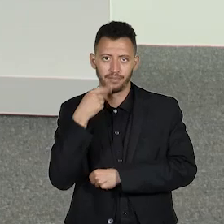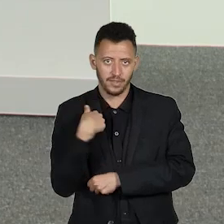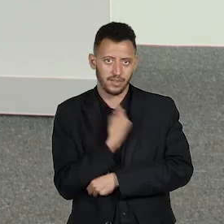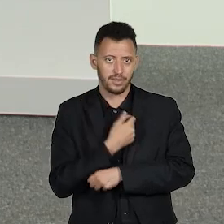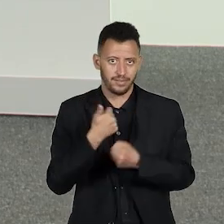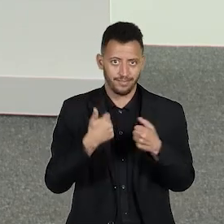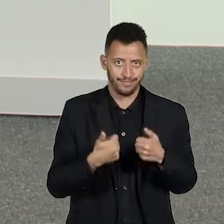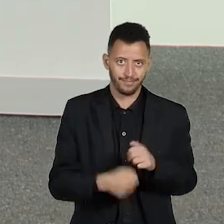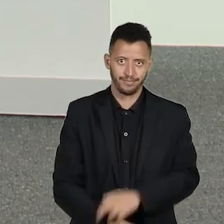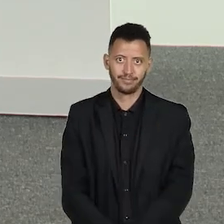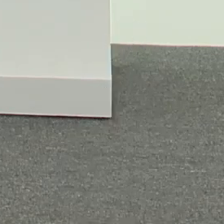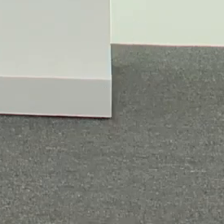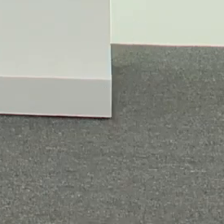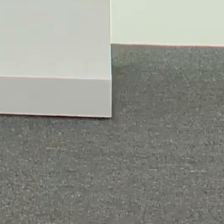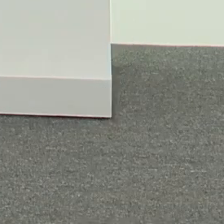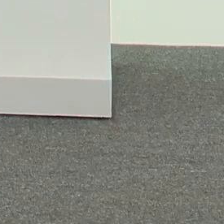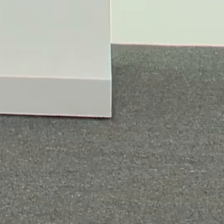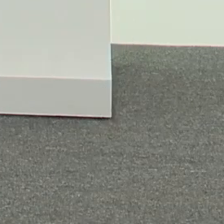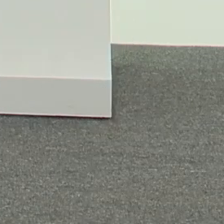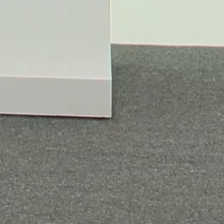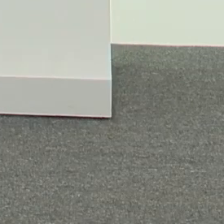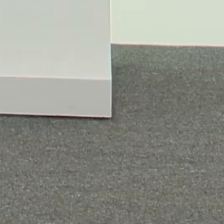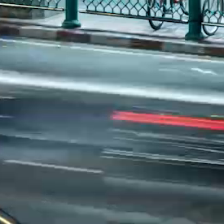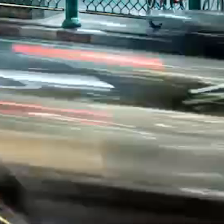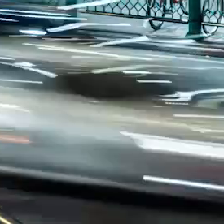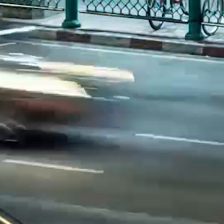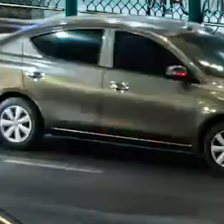é do Maicon Leão. Conta pra gente, Maicon.